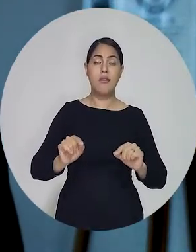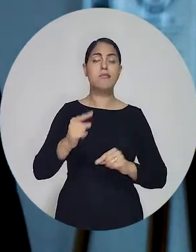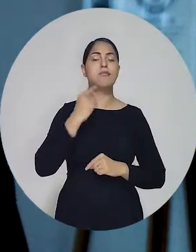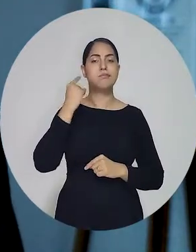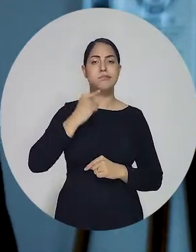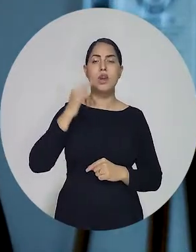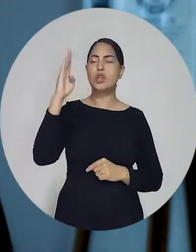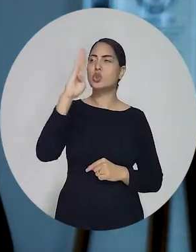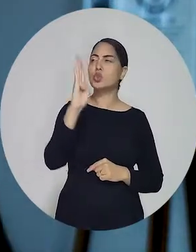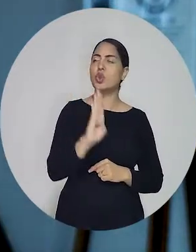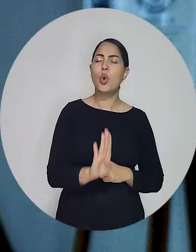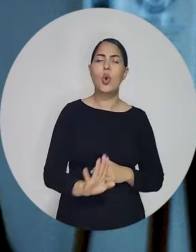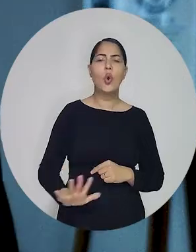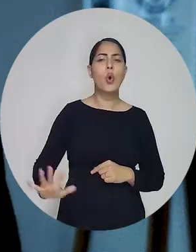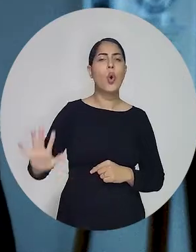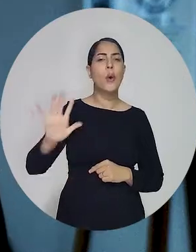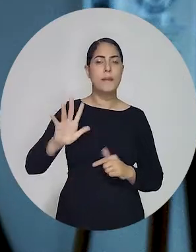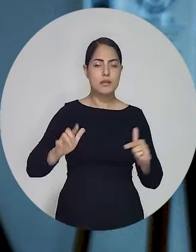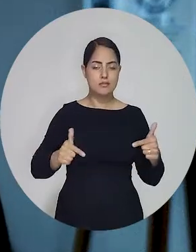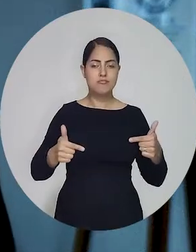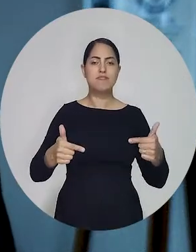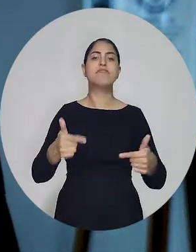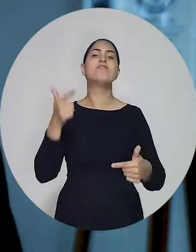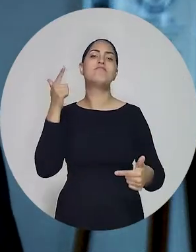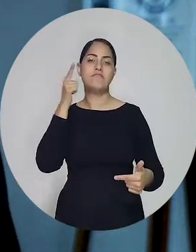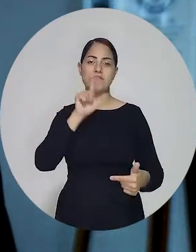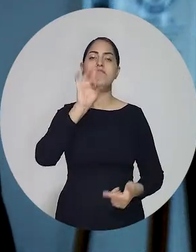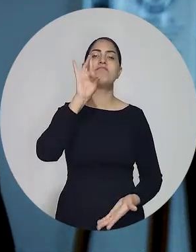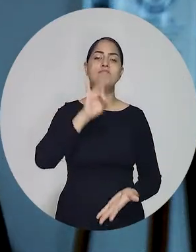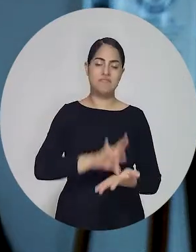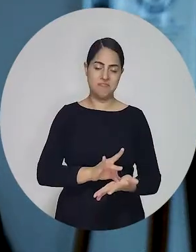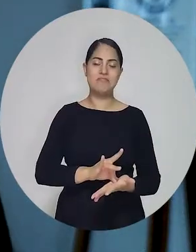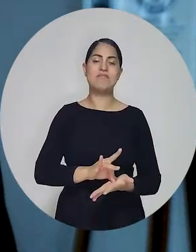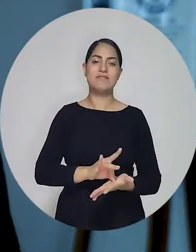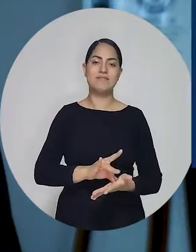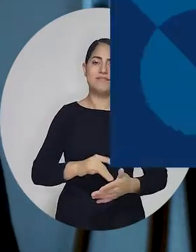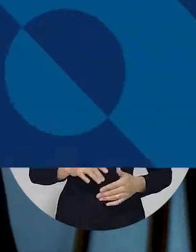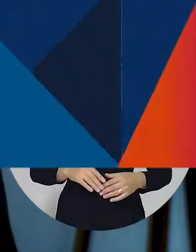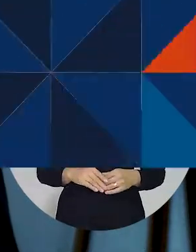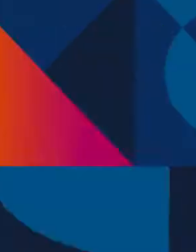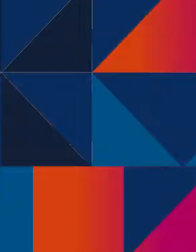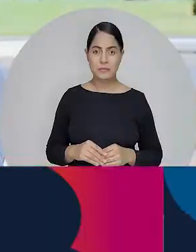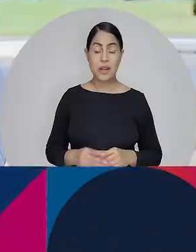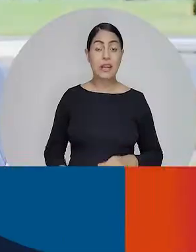esta importante conquista, que garante o pleno exercício da advocacia em todo o país.